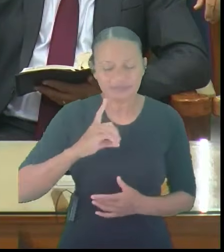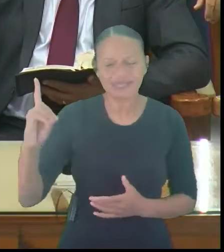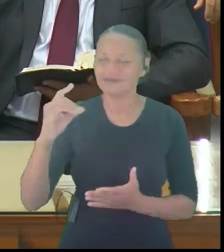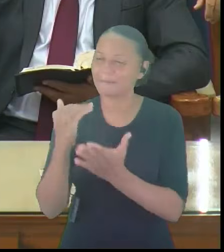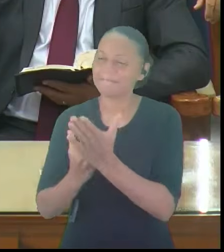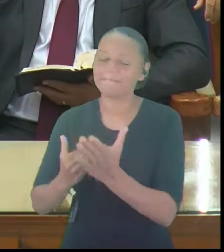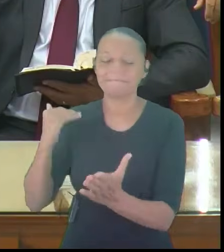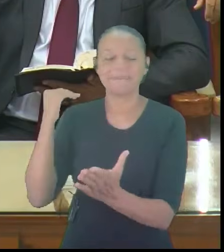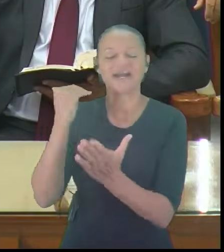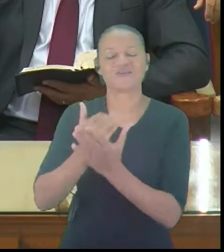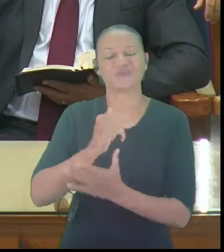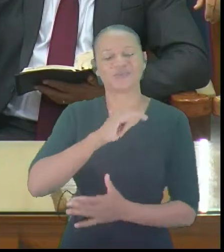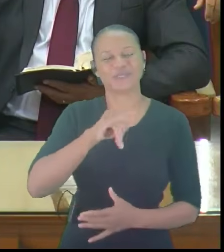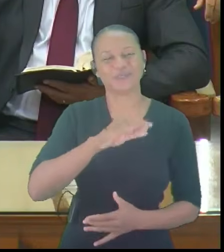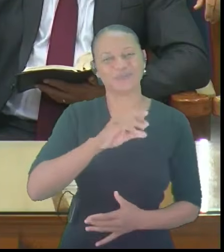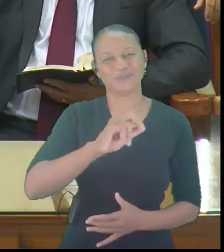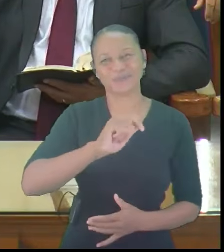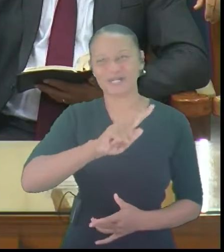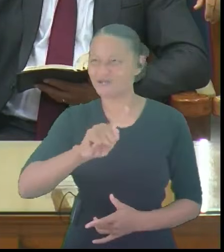que Alexandre.